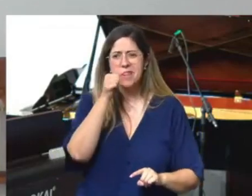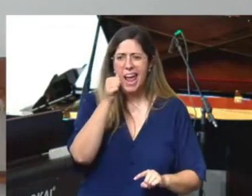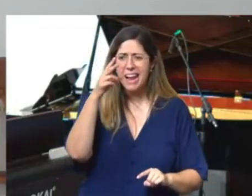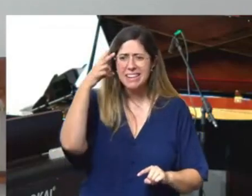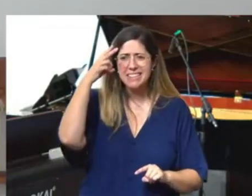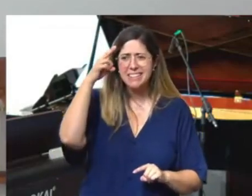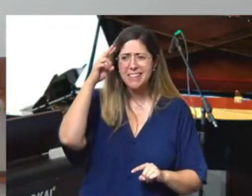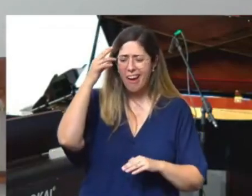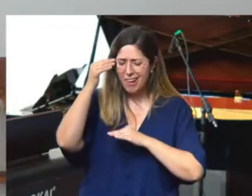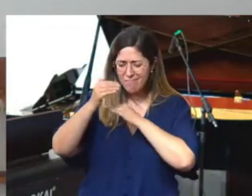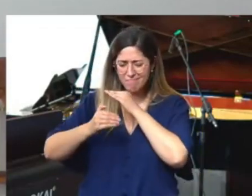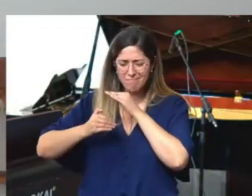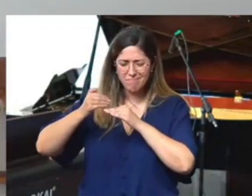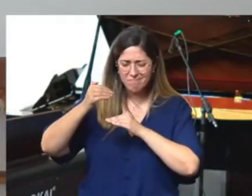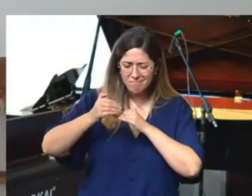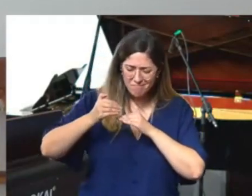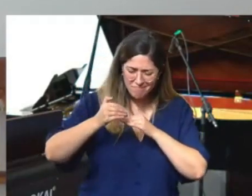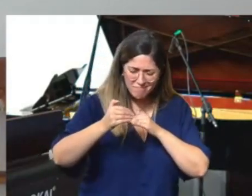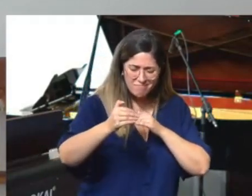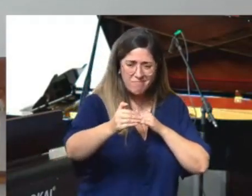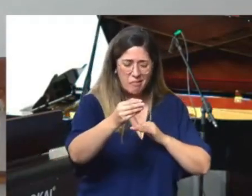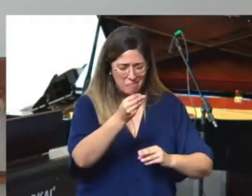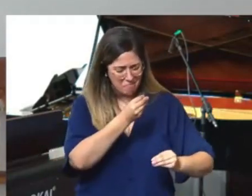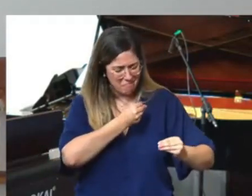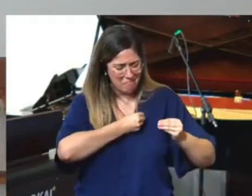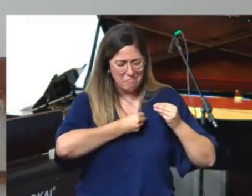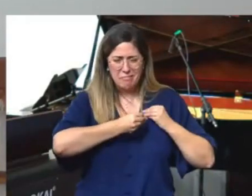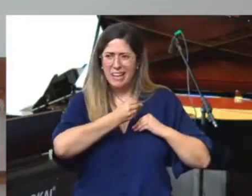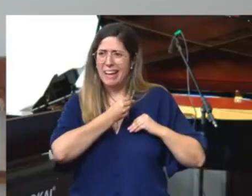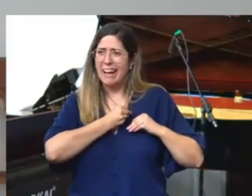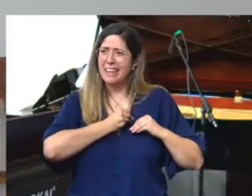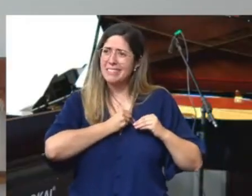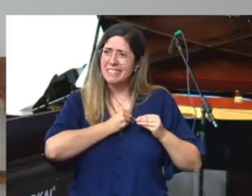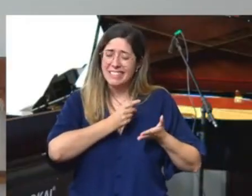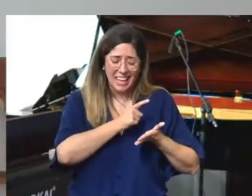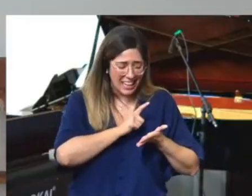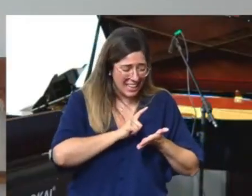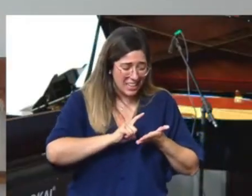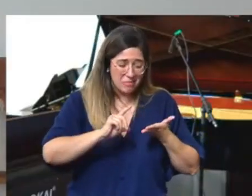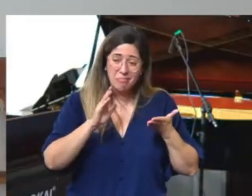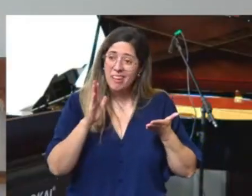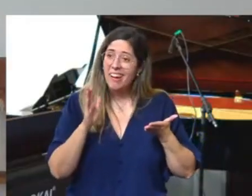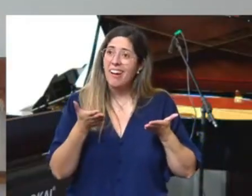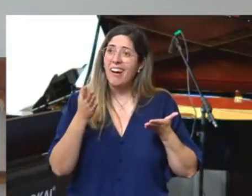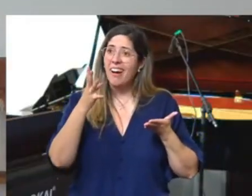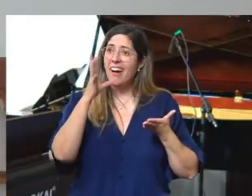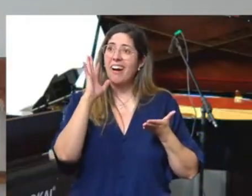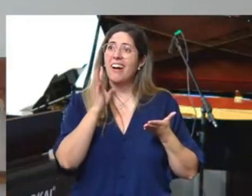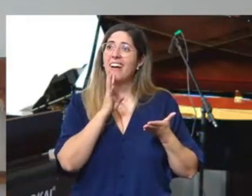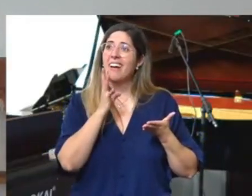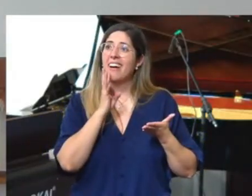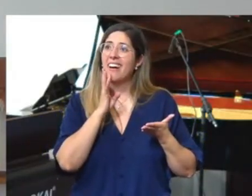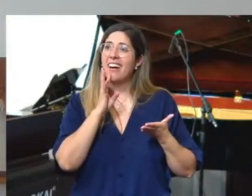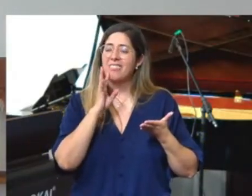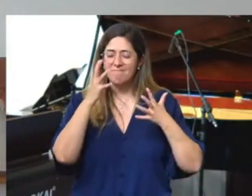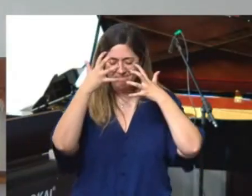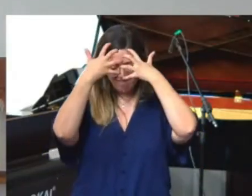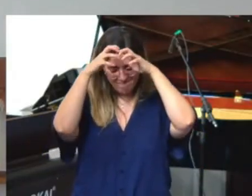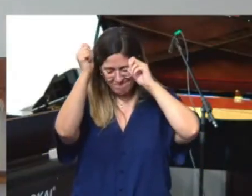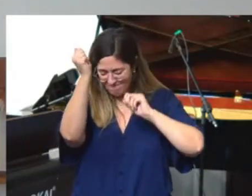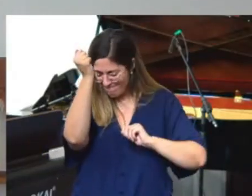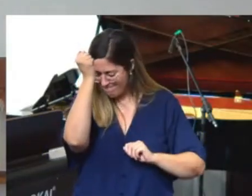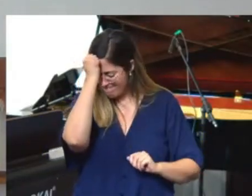É por causa da graça de Deus que pecadores chegam ao conhecimento do Evangelho e